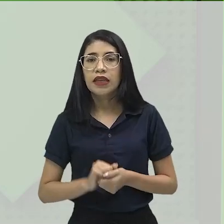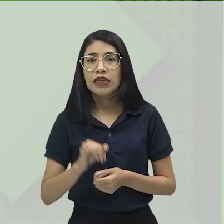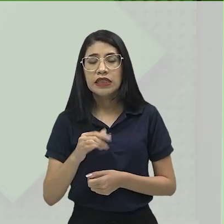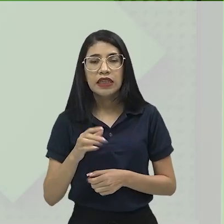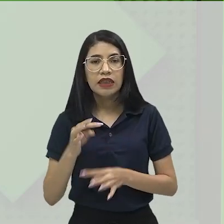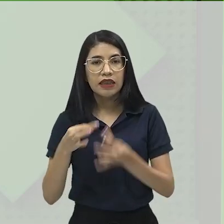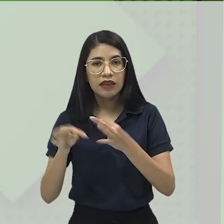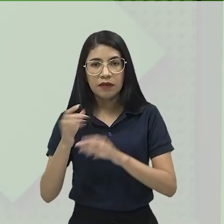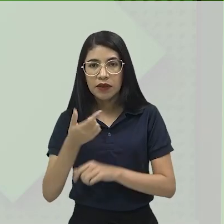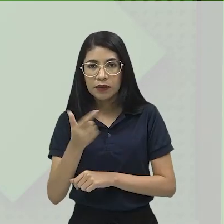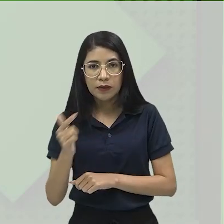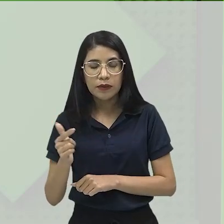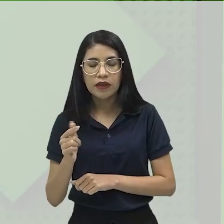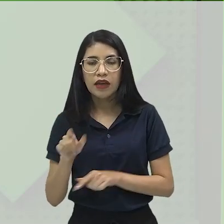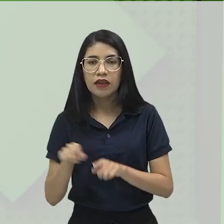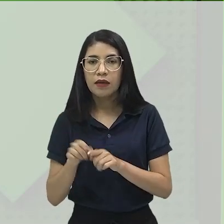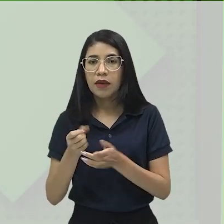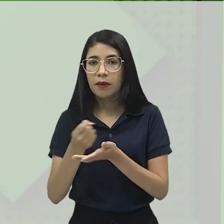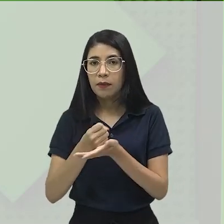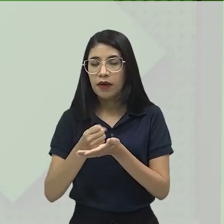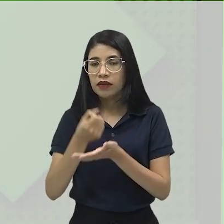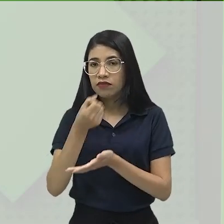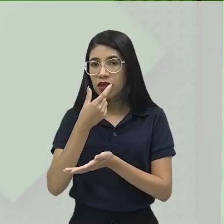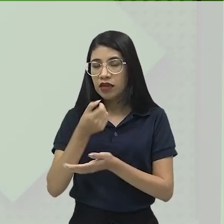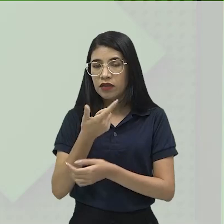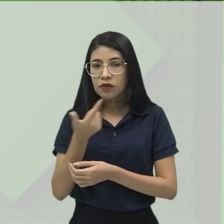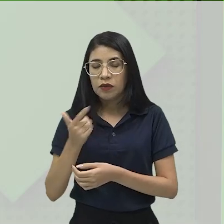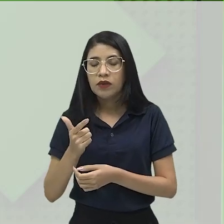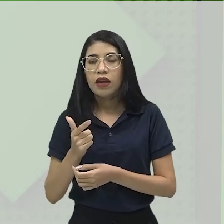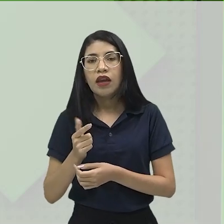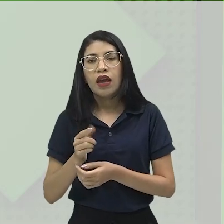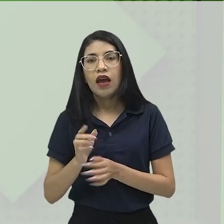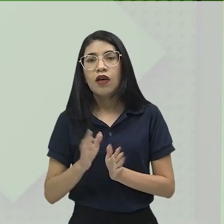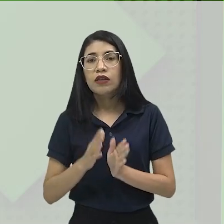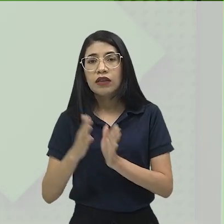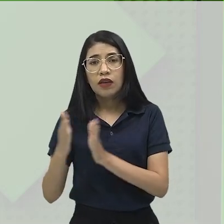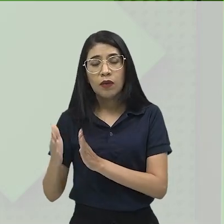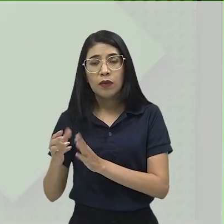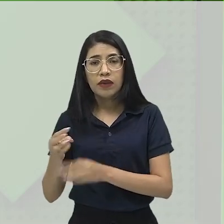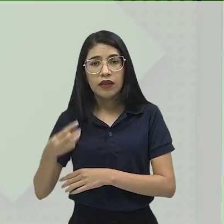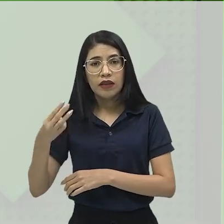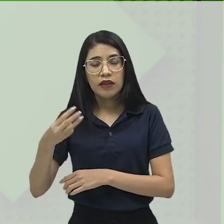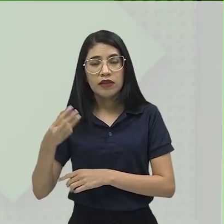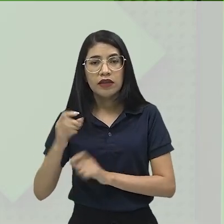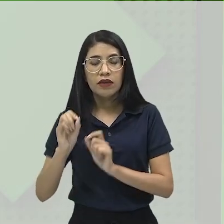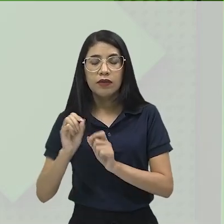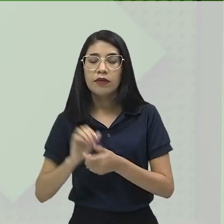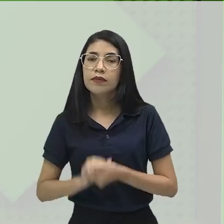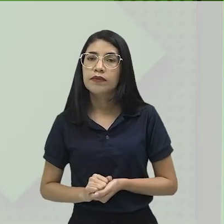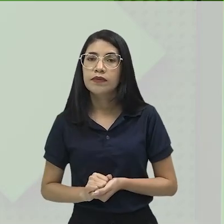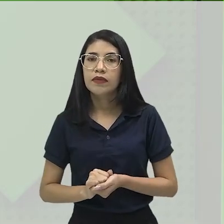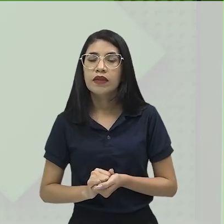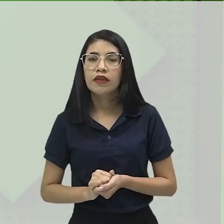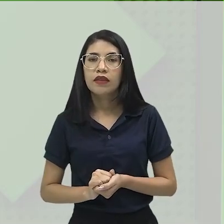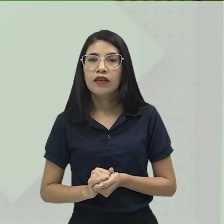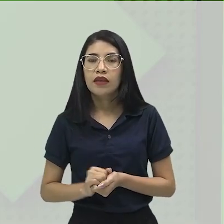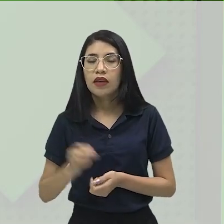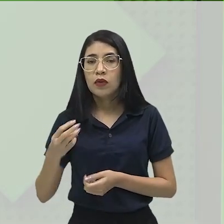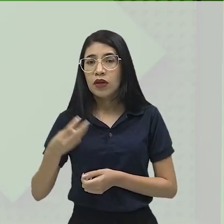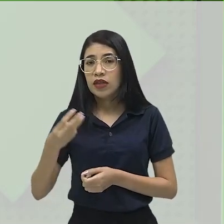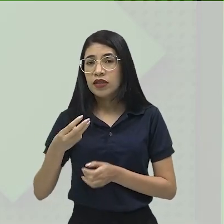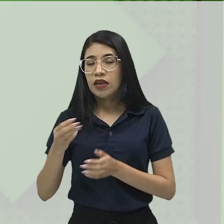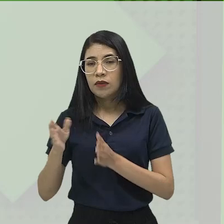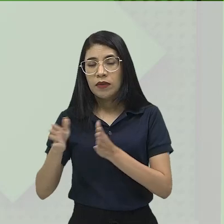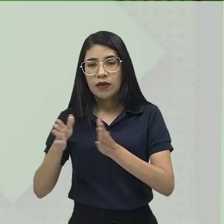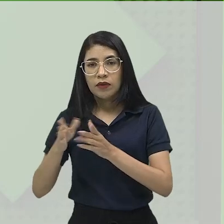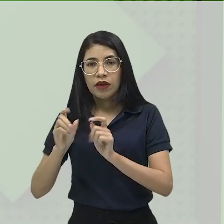não é tratada, se ela não é medicada, né, essa sífilis vai entrar no estágio de latência e aí ela vem, né, para um terceiro